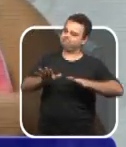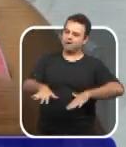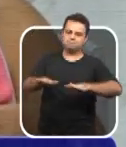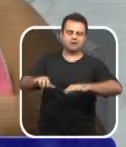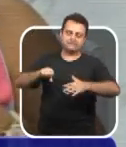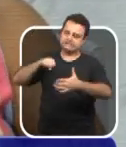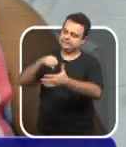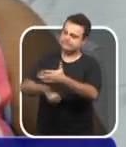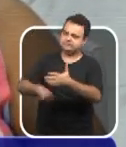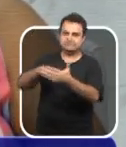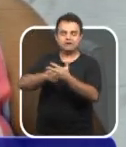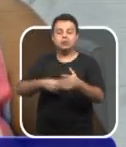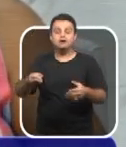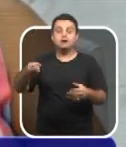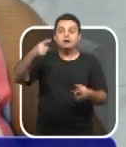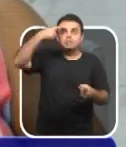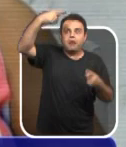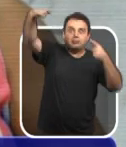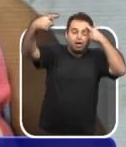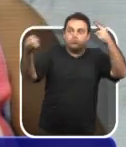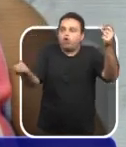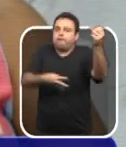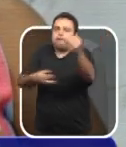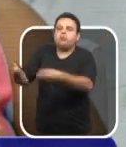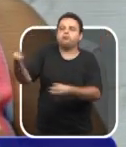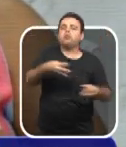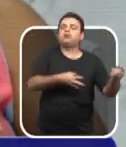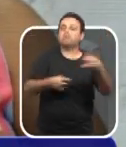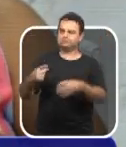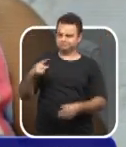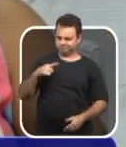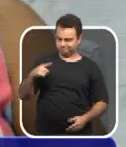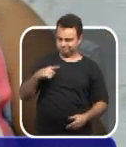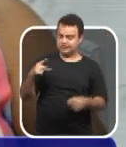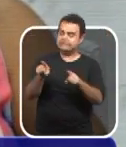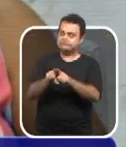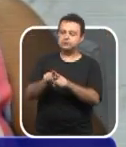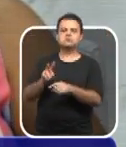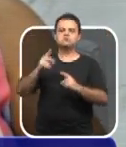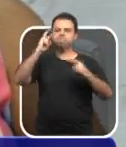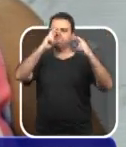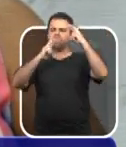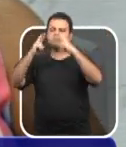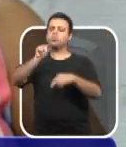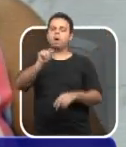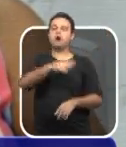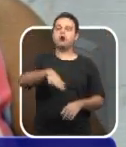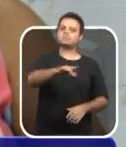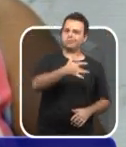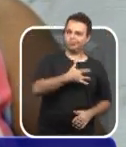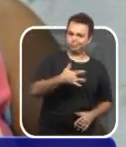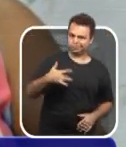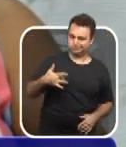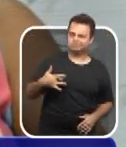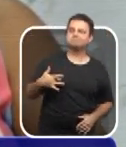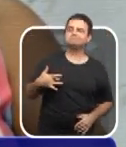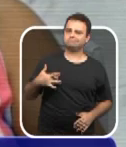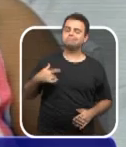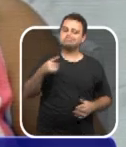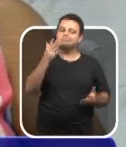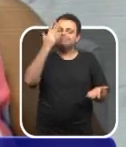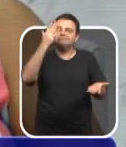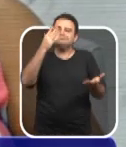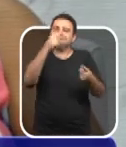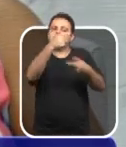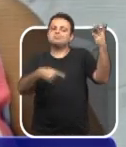sempre tenho novas ideias para executar. E fazer o trabalho de fiscalização da saúde, né? A gente sabe que